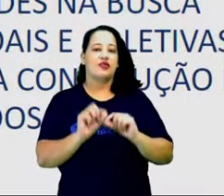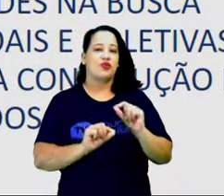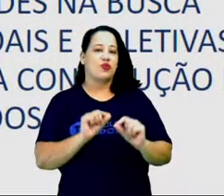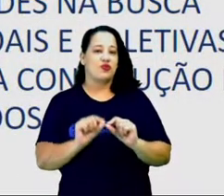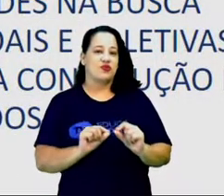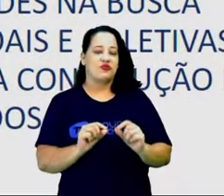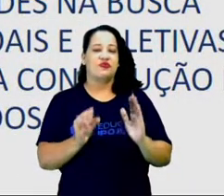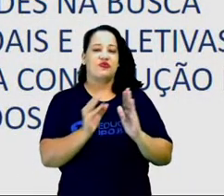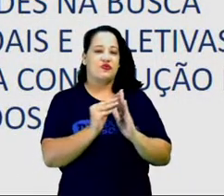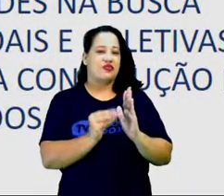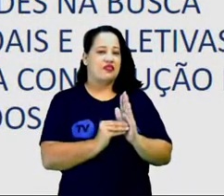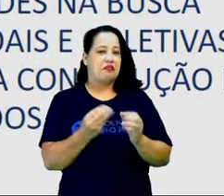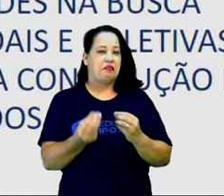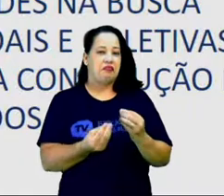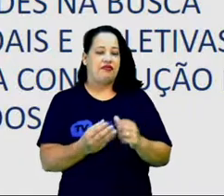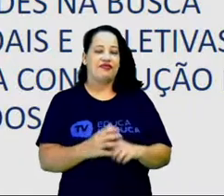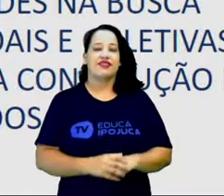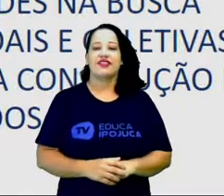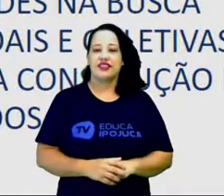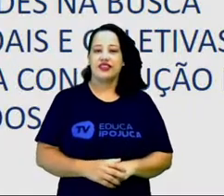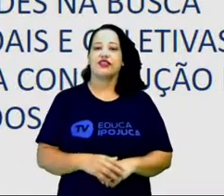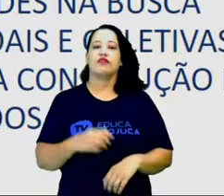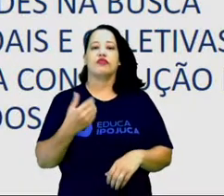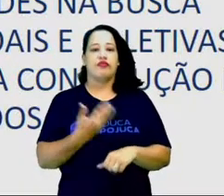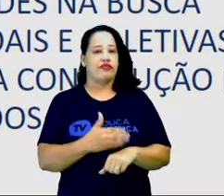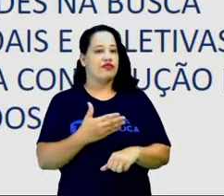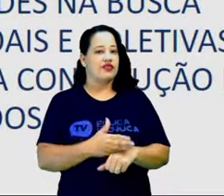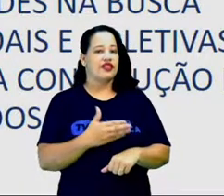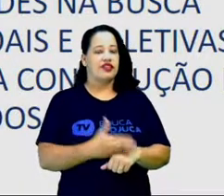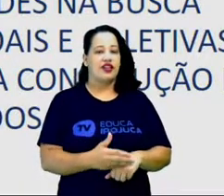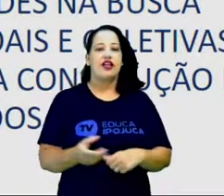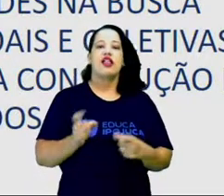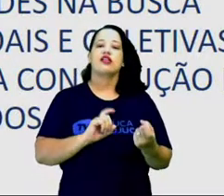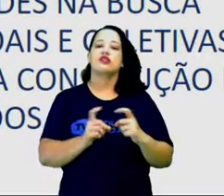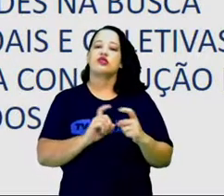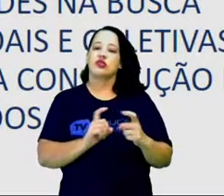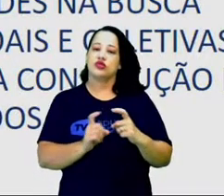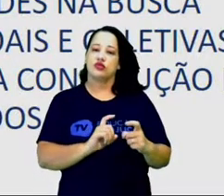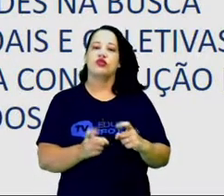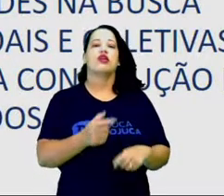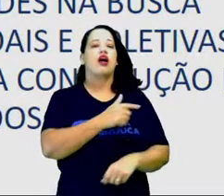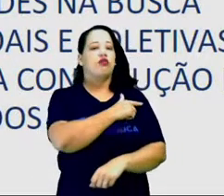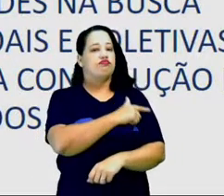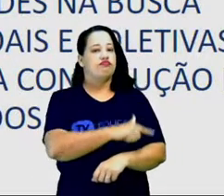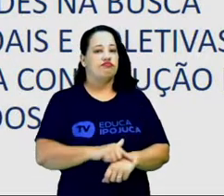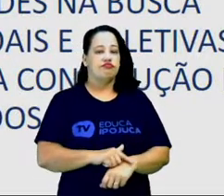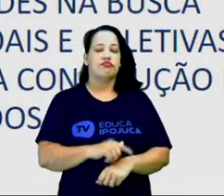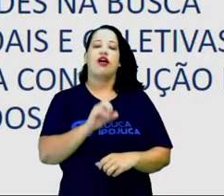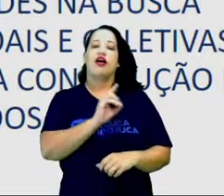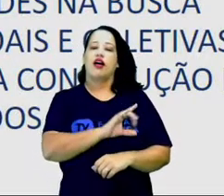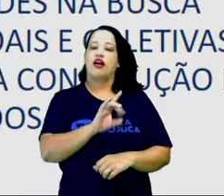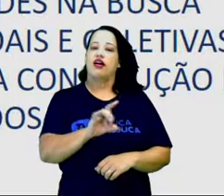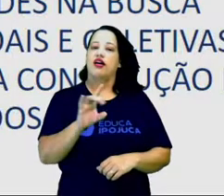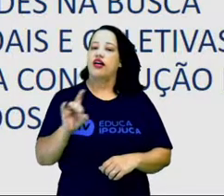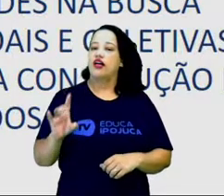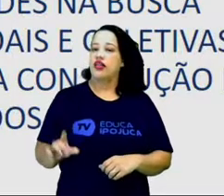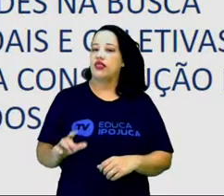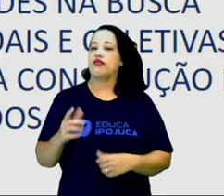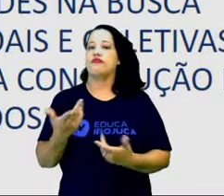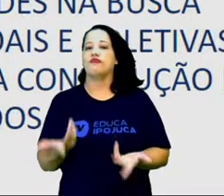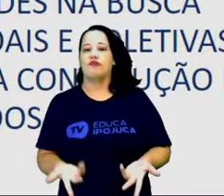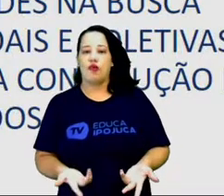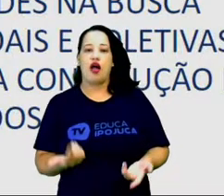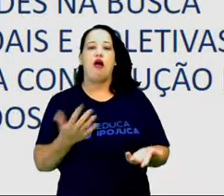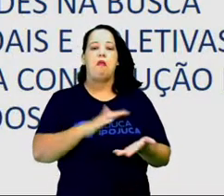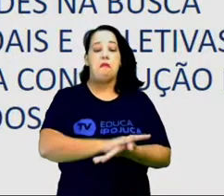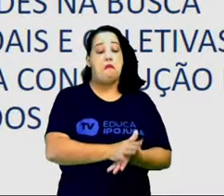esse conteúdo? Iremos exercitar e discutir com respeito às individualidades na busca pela quebra